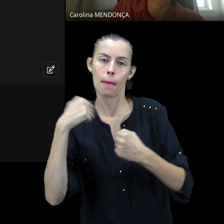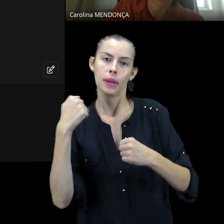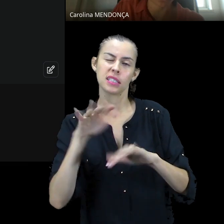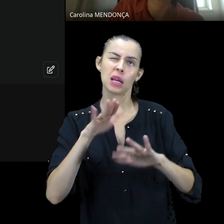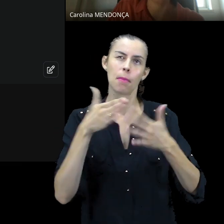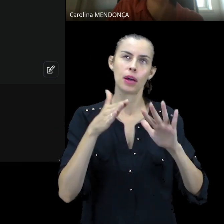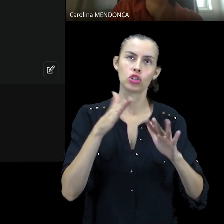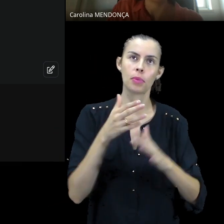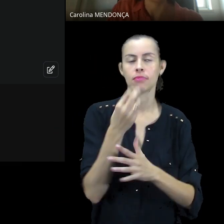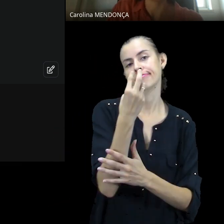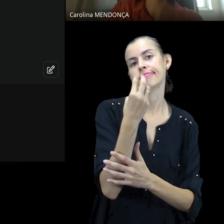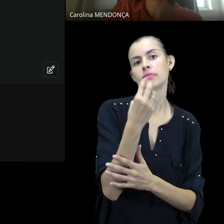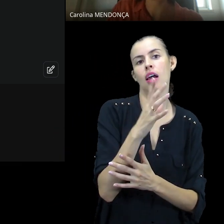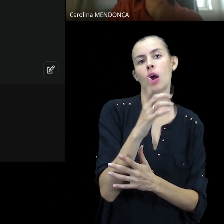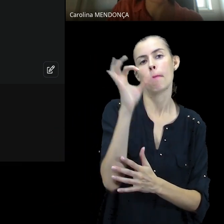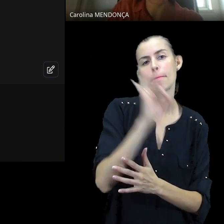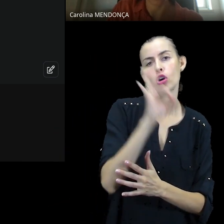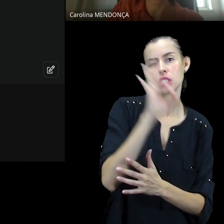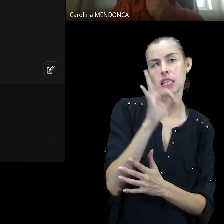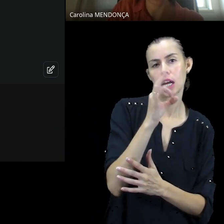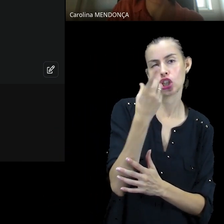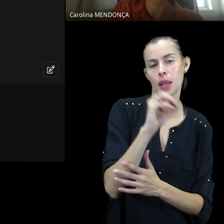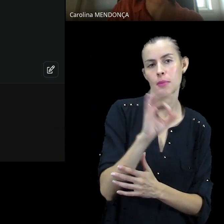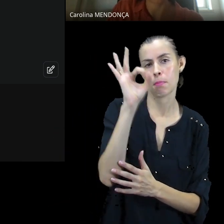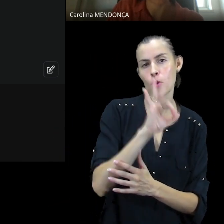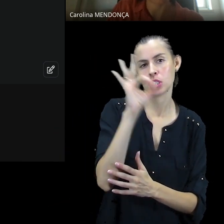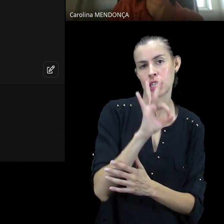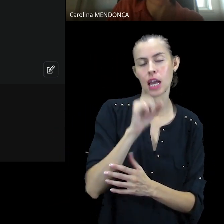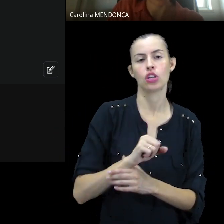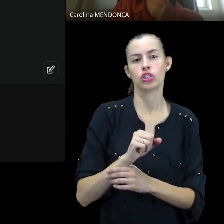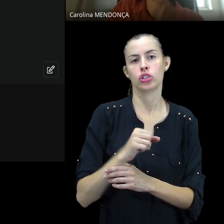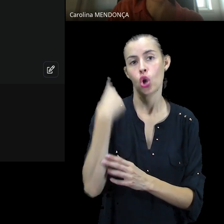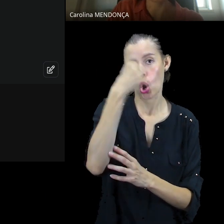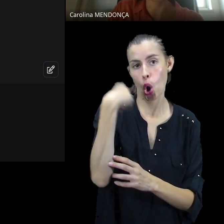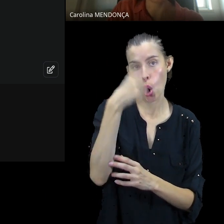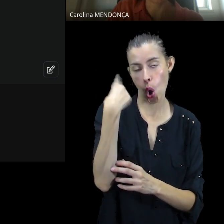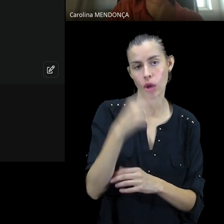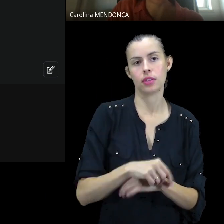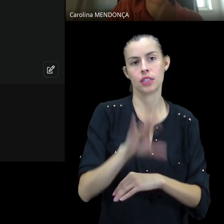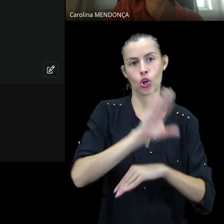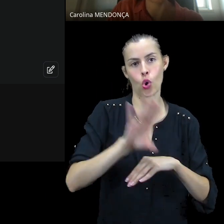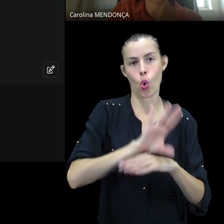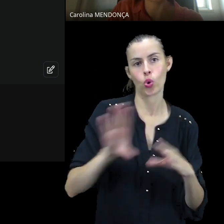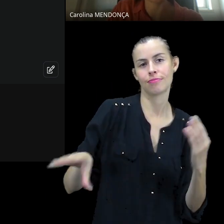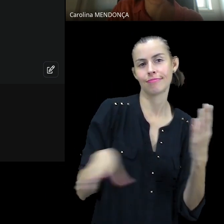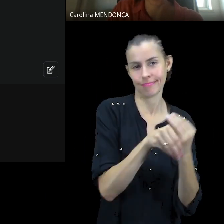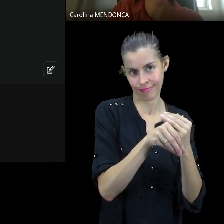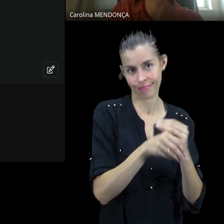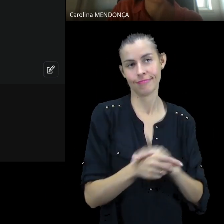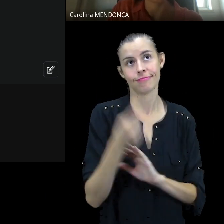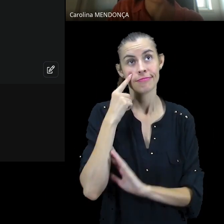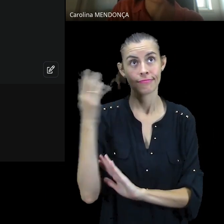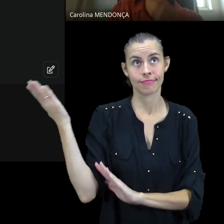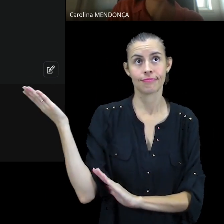mínimo de extensão. Os projetos pedagógicos, aqui chama de PPP, a gente na UFBA chama de PPC, Projeto Pedagógico de